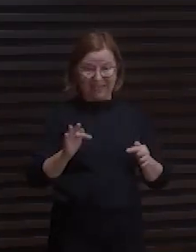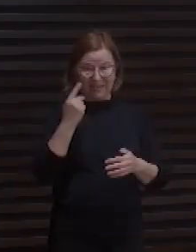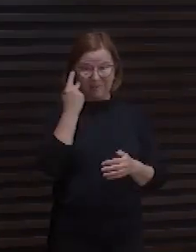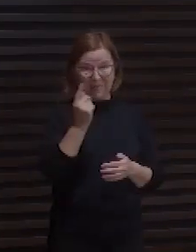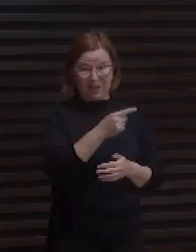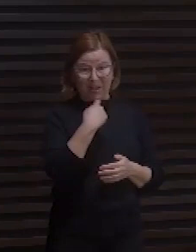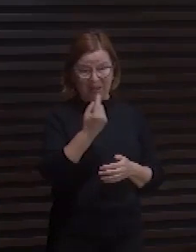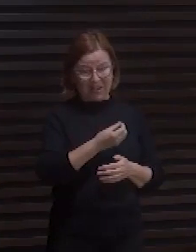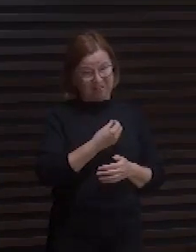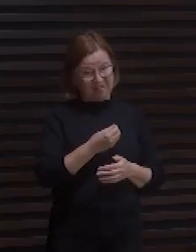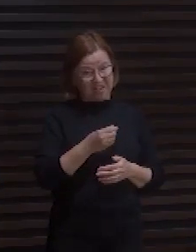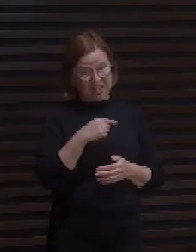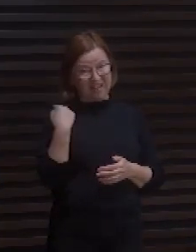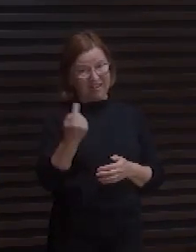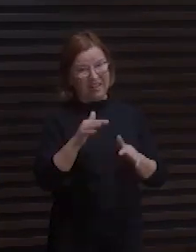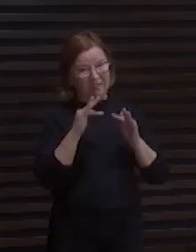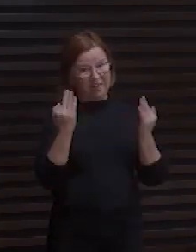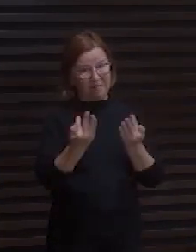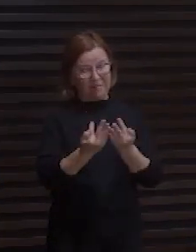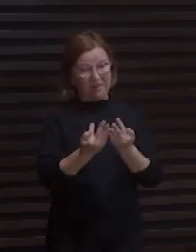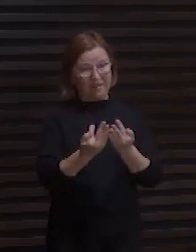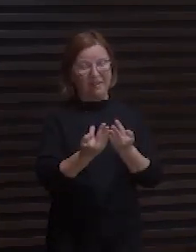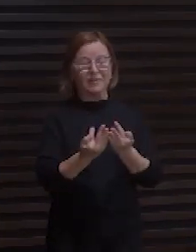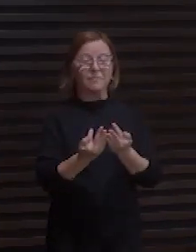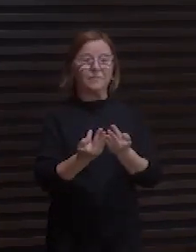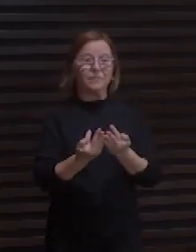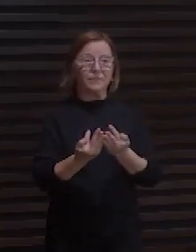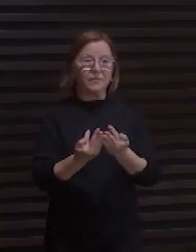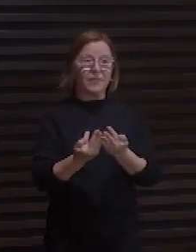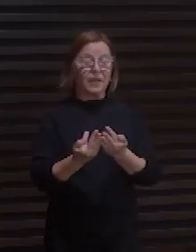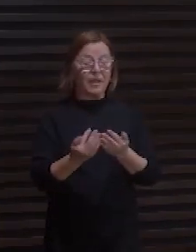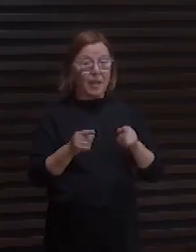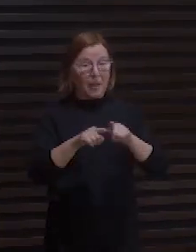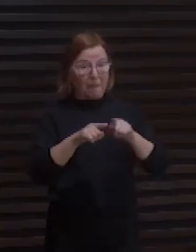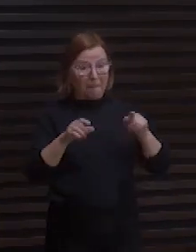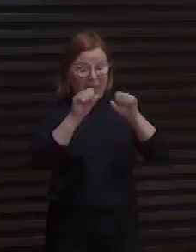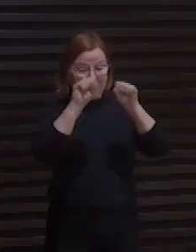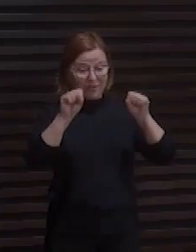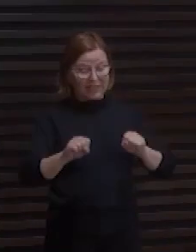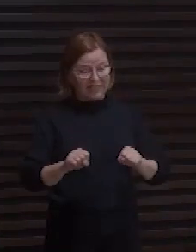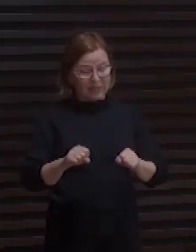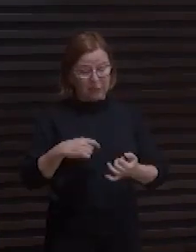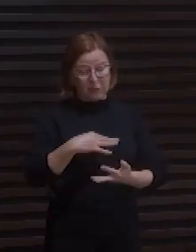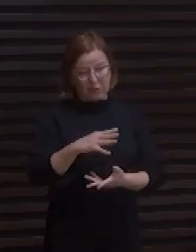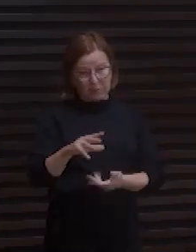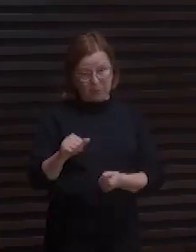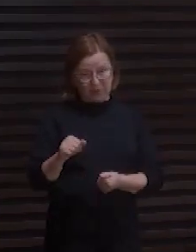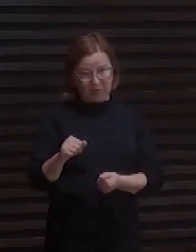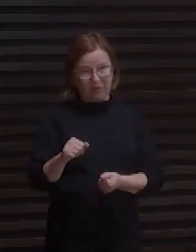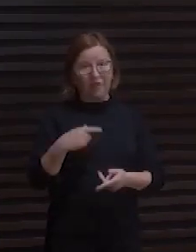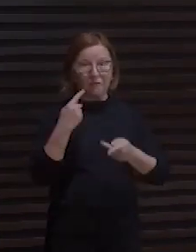nosso bem-estar. Só que o sistema do mundo, ele quer dizer para você e para mim que isto é